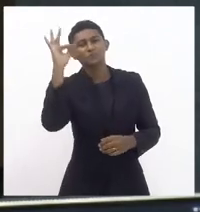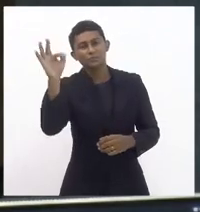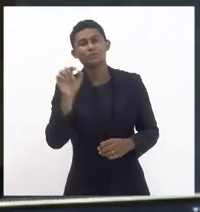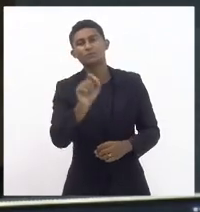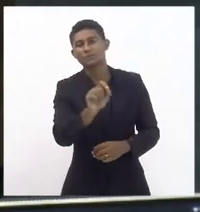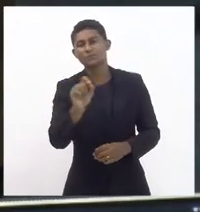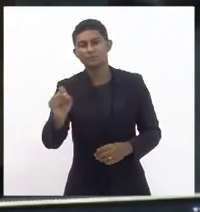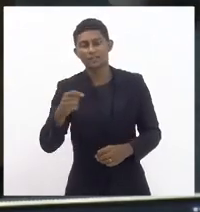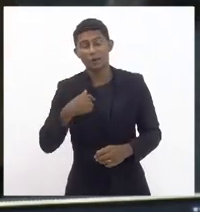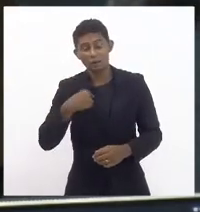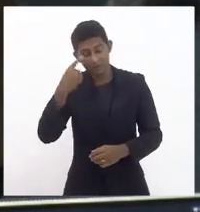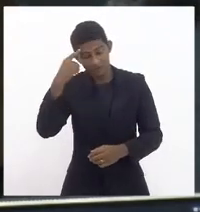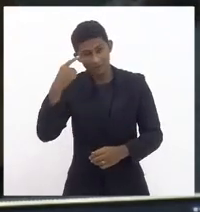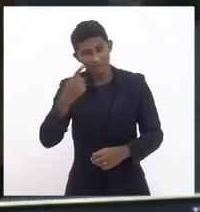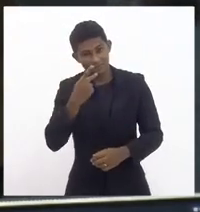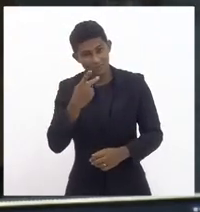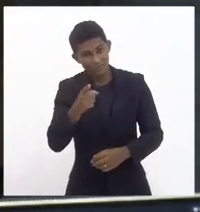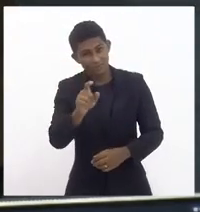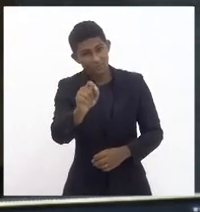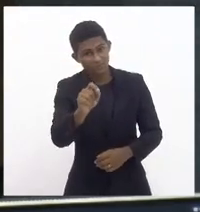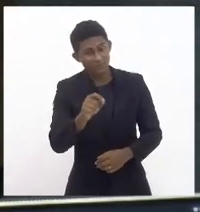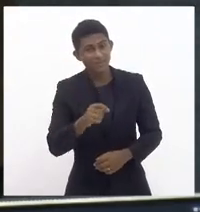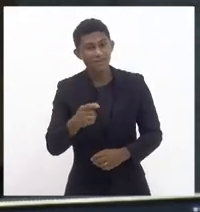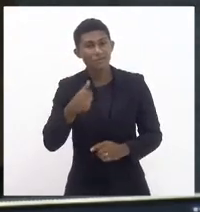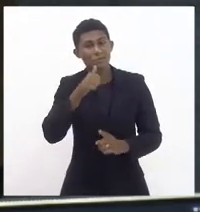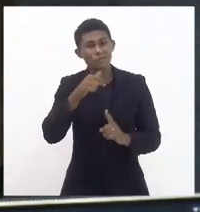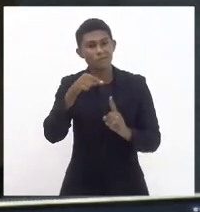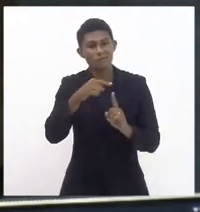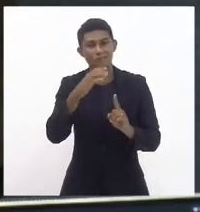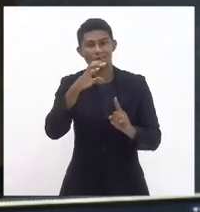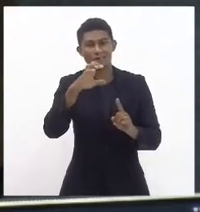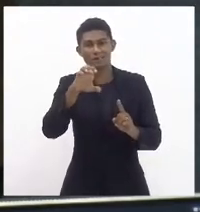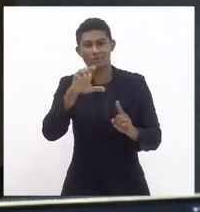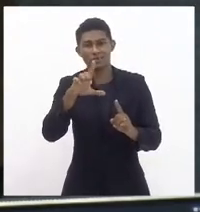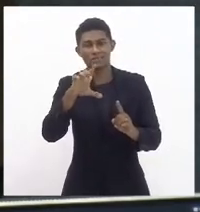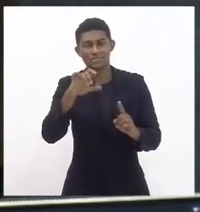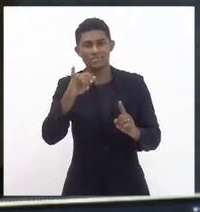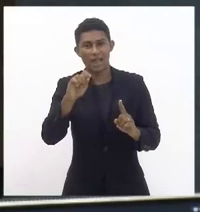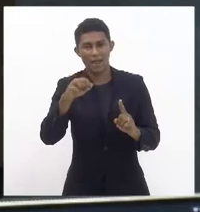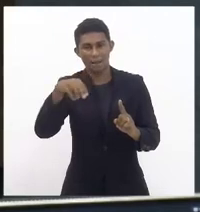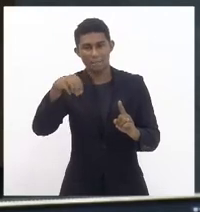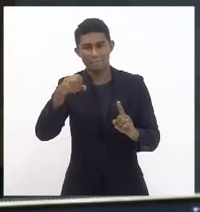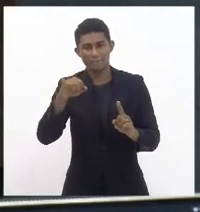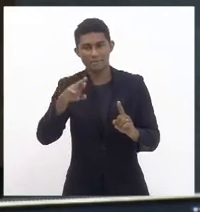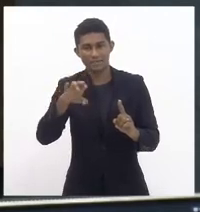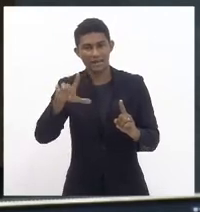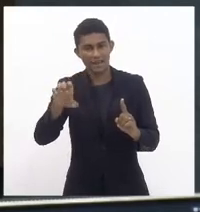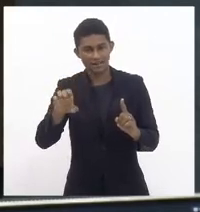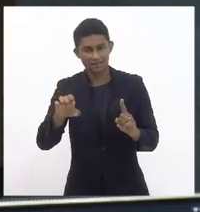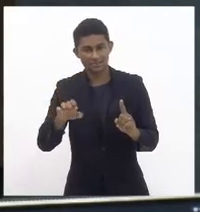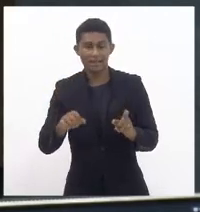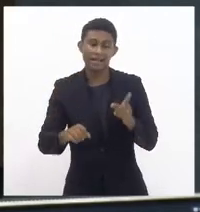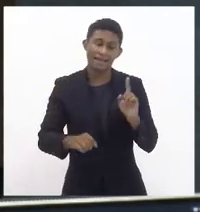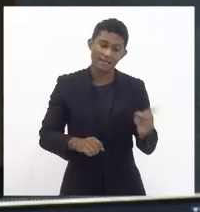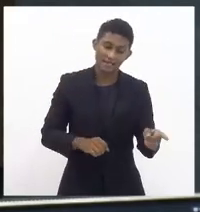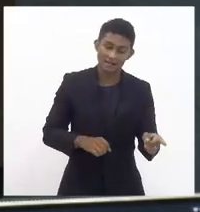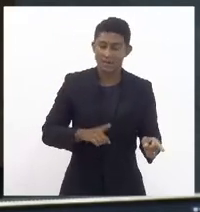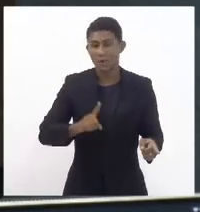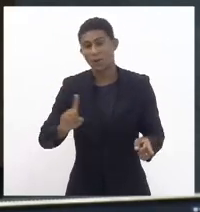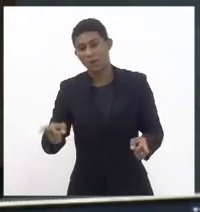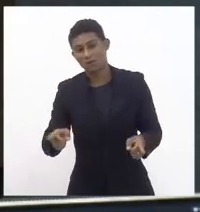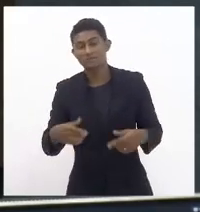eu vou ali lembrar-se-ão filha Meireles e e é isso ou aquilo